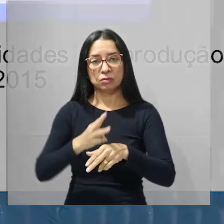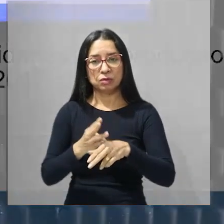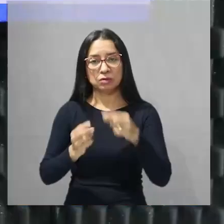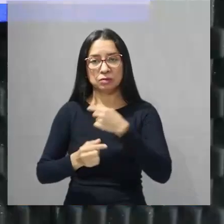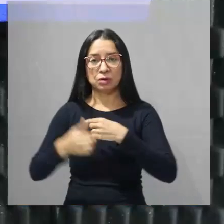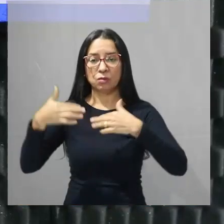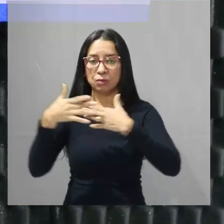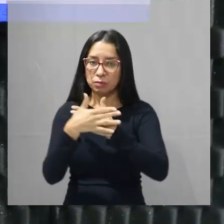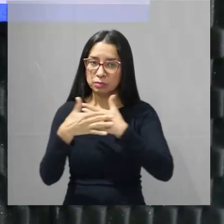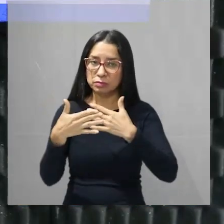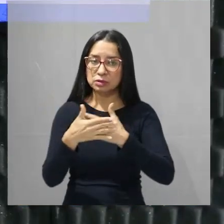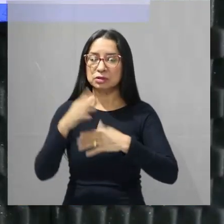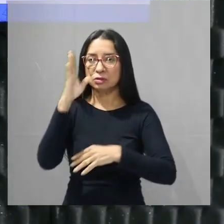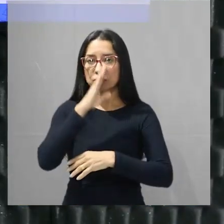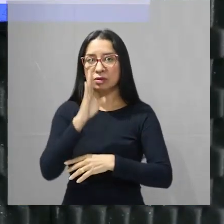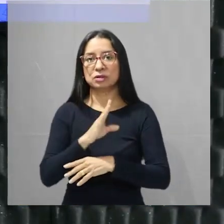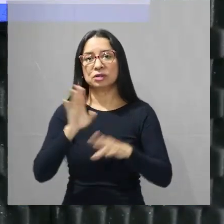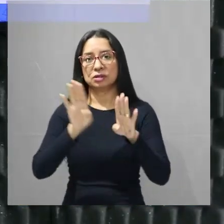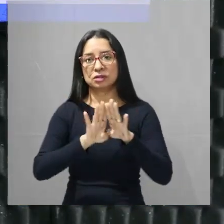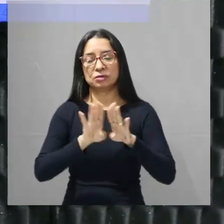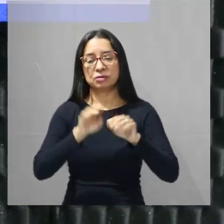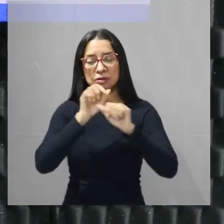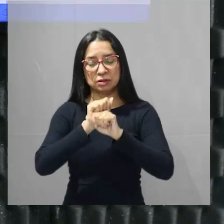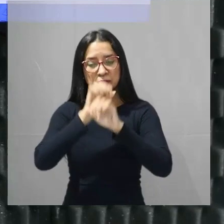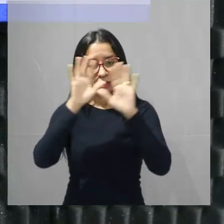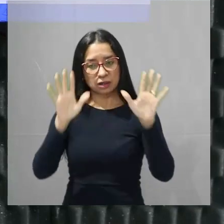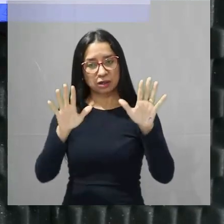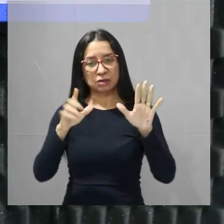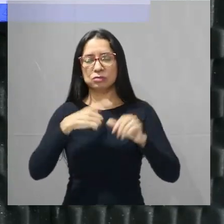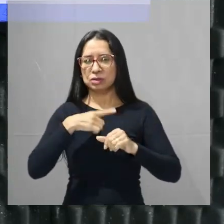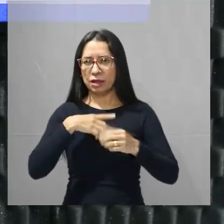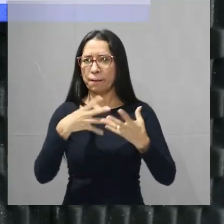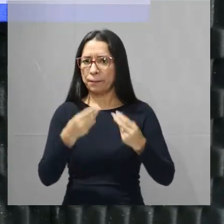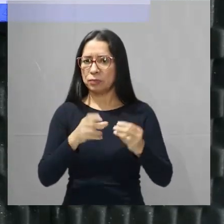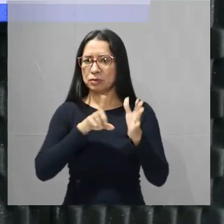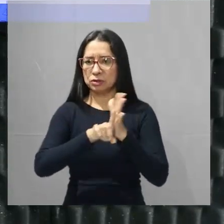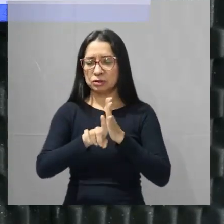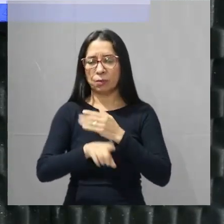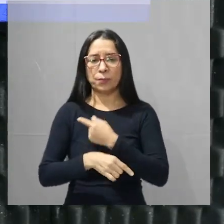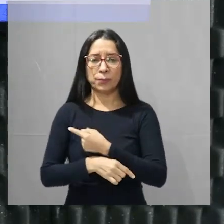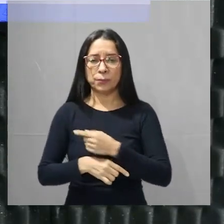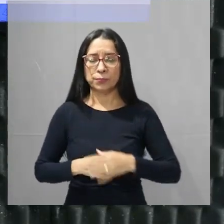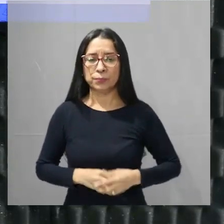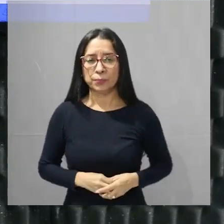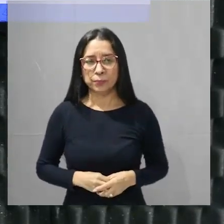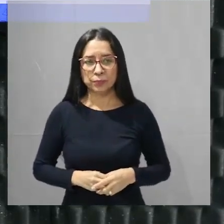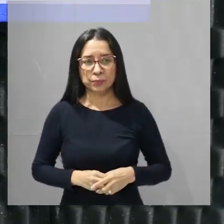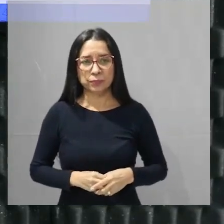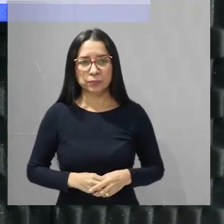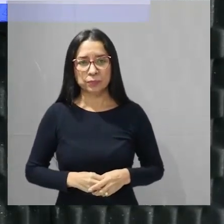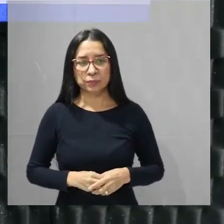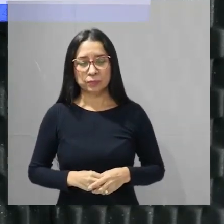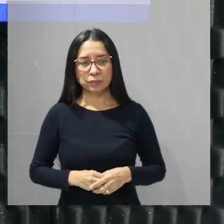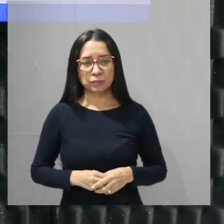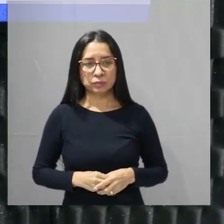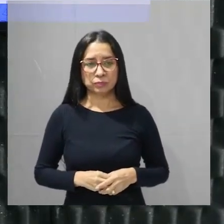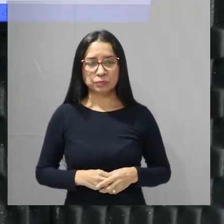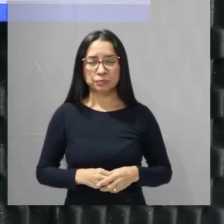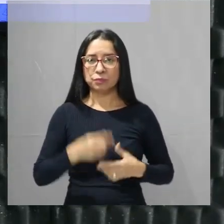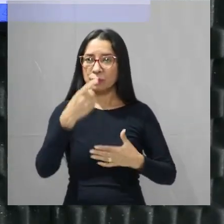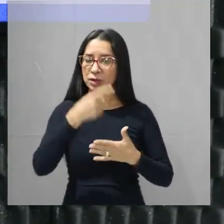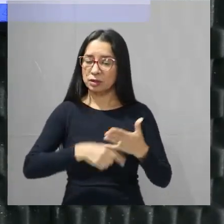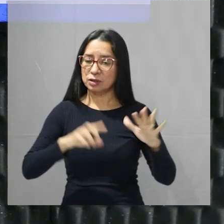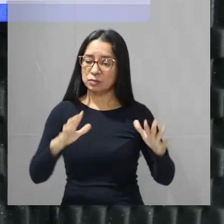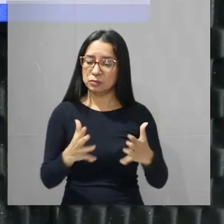urbanização brasileira também, claro, tá certo? Cai muita questão sobre isso. 2020 ela diz o seguinte, ó, texto